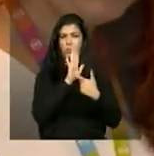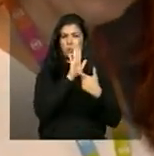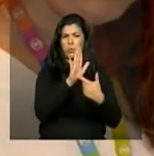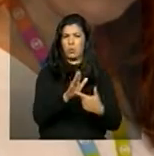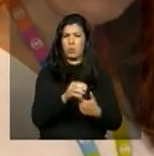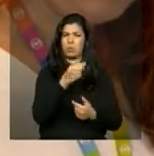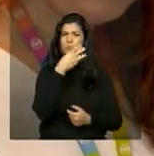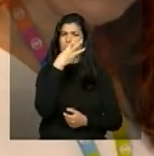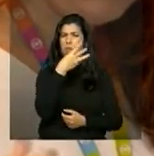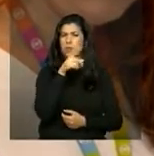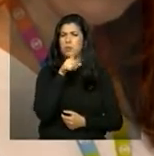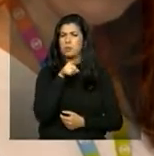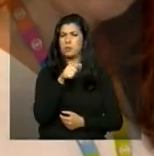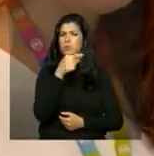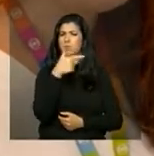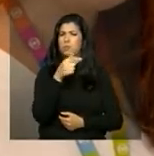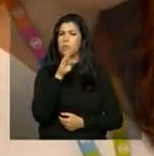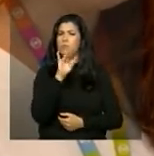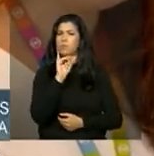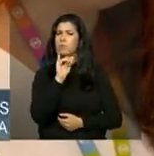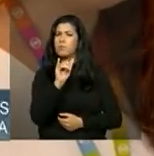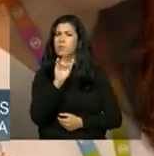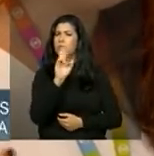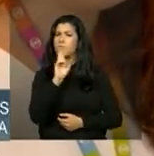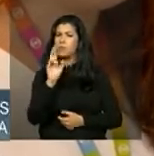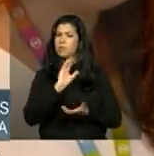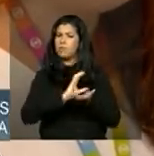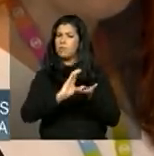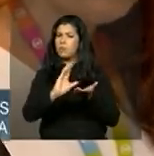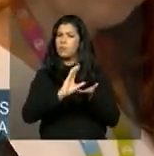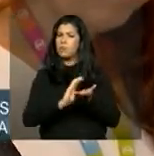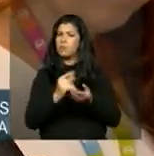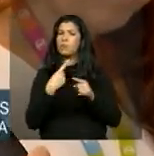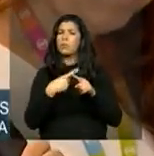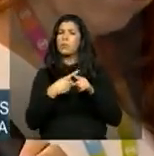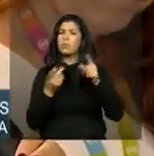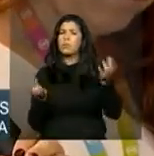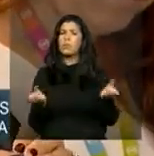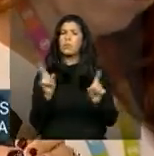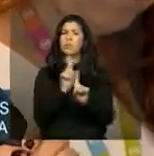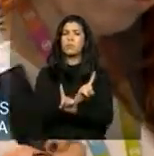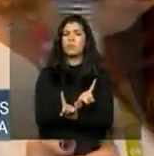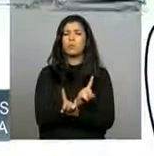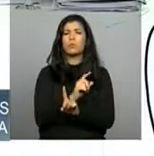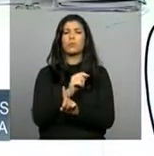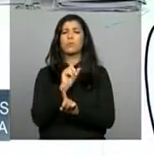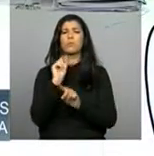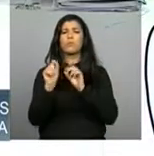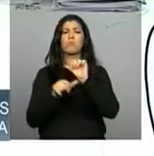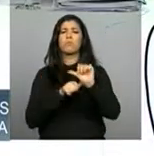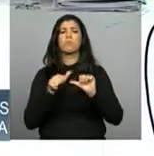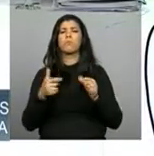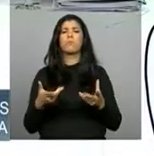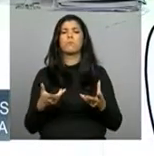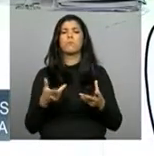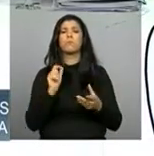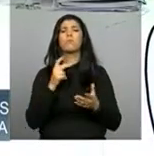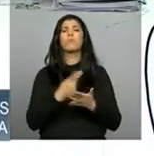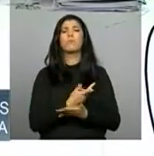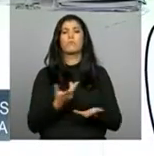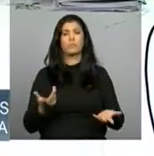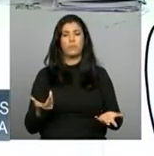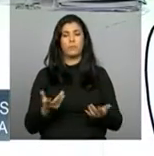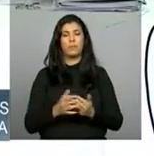3.2 be o que que aconteceu de ontem para hoje porque que não se chegou esse valor Olha